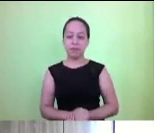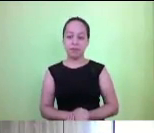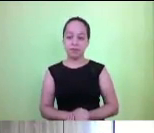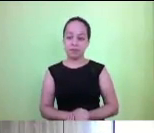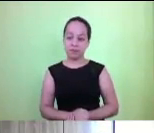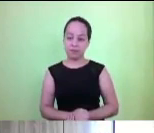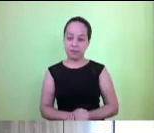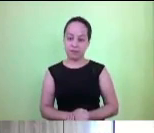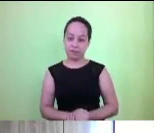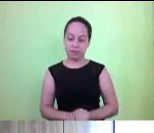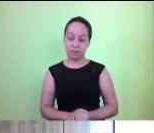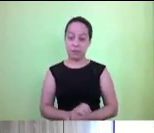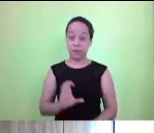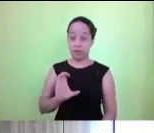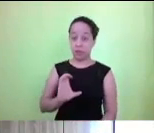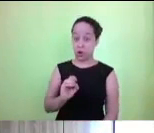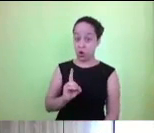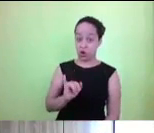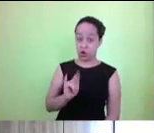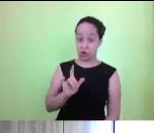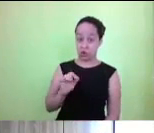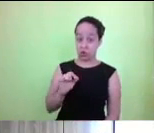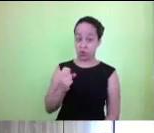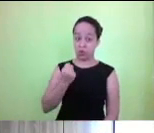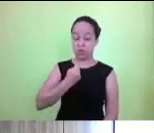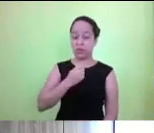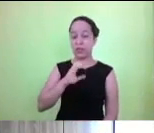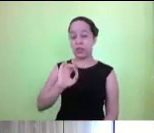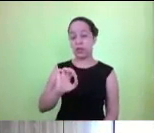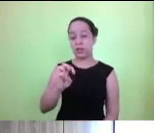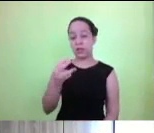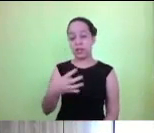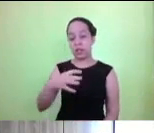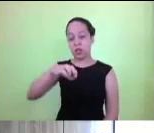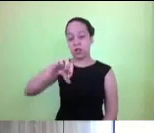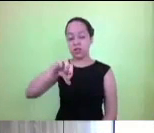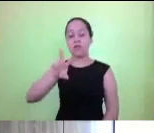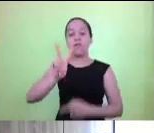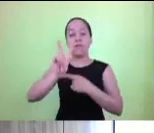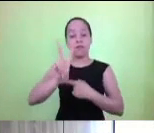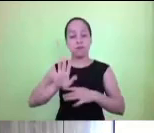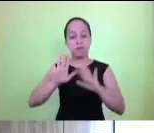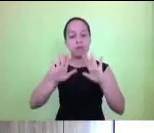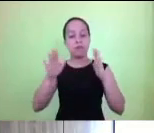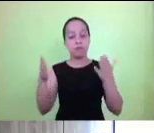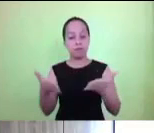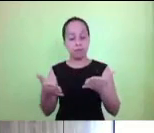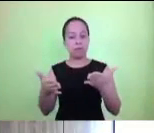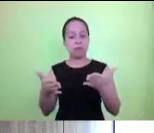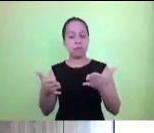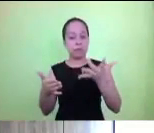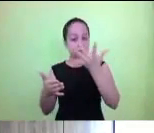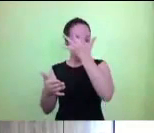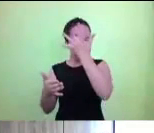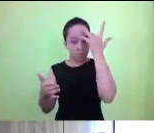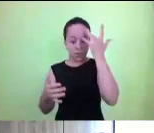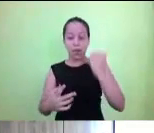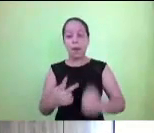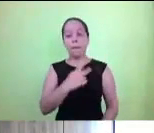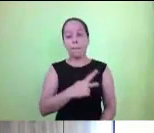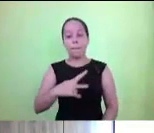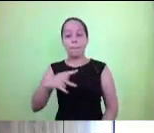Próximo código 039, vagas destinadas a aos PPIs, número